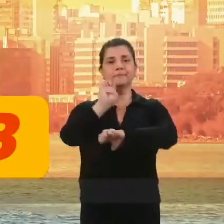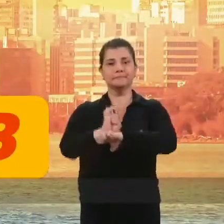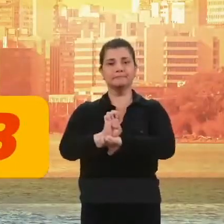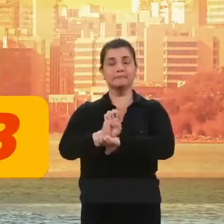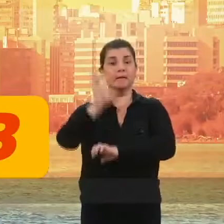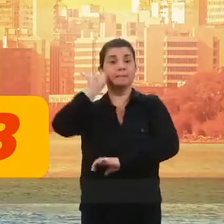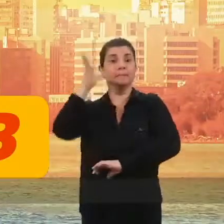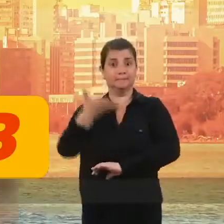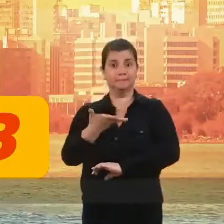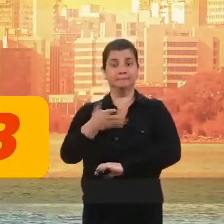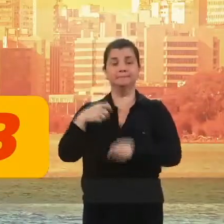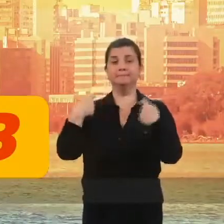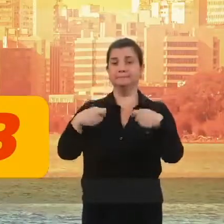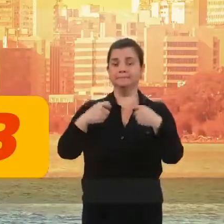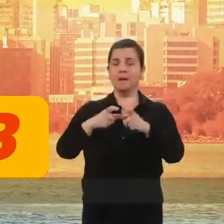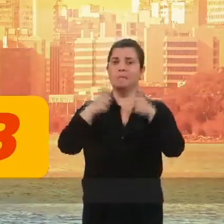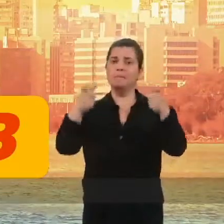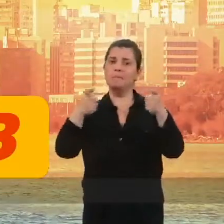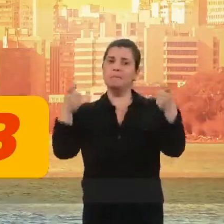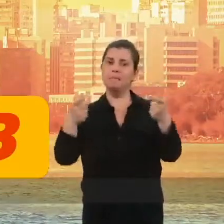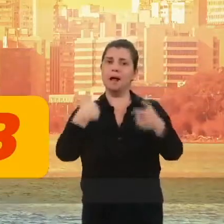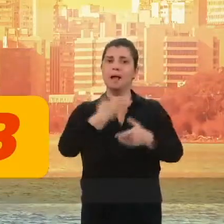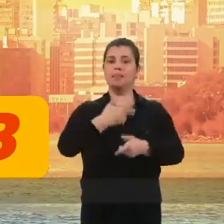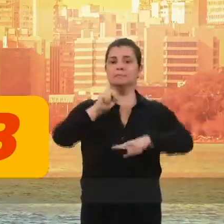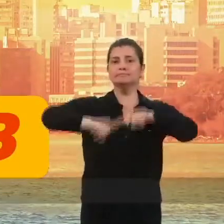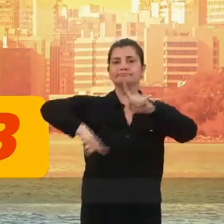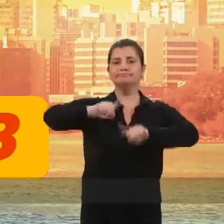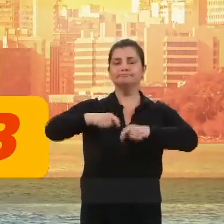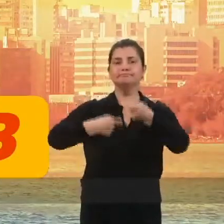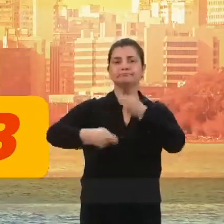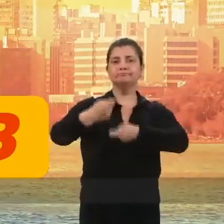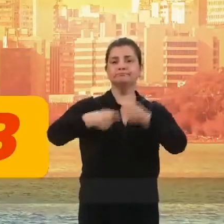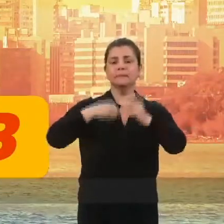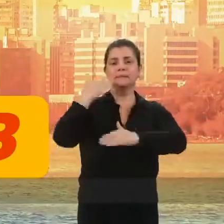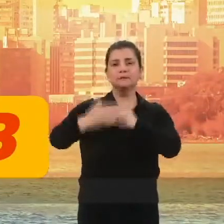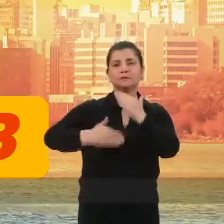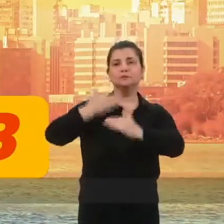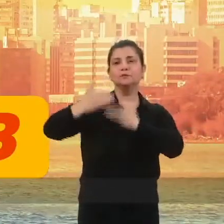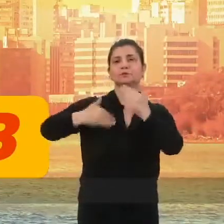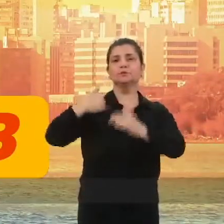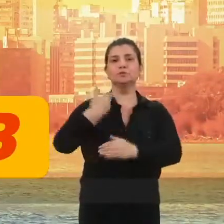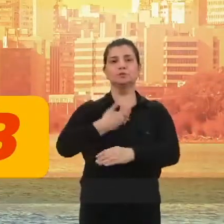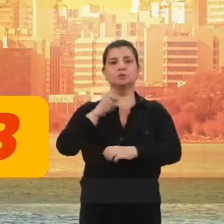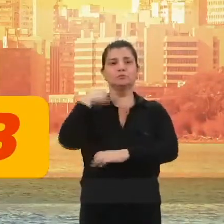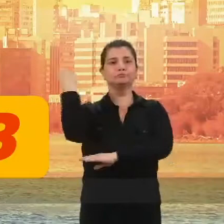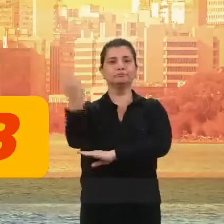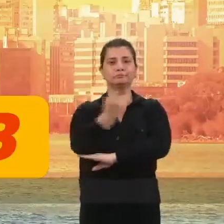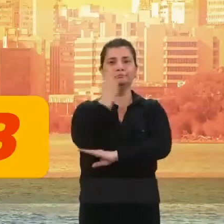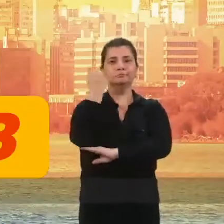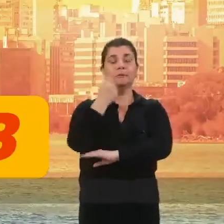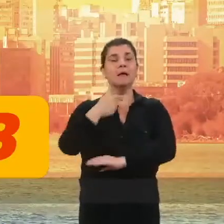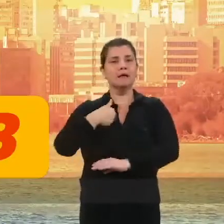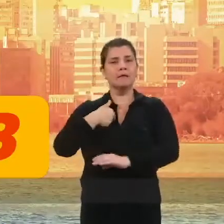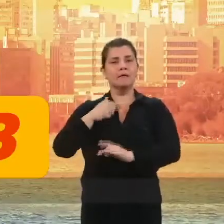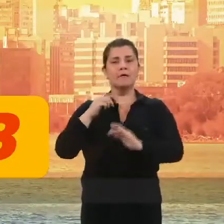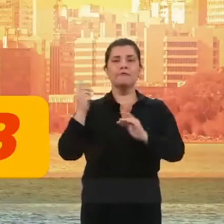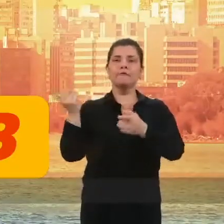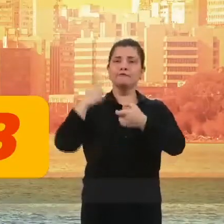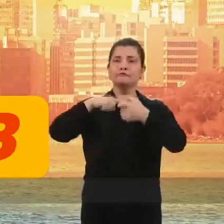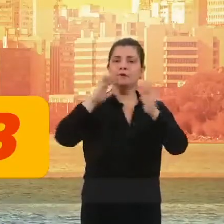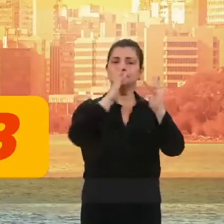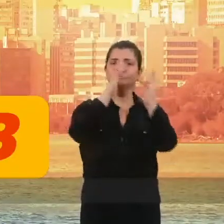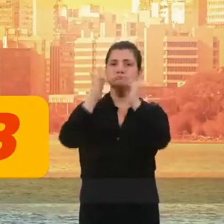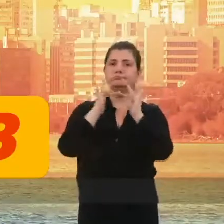estado. Para resolver isso, precisamos ampliar a nossa atividade econômica, desenvolver o nosso estado. Eu